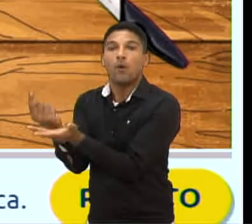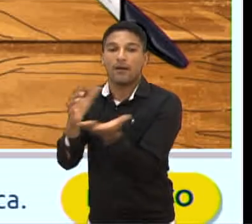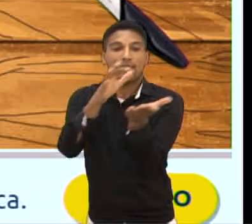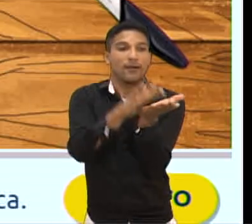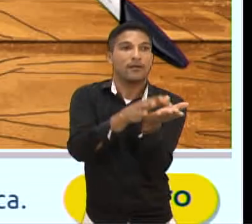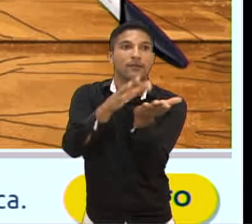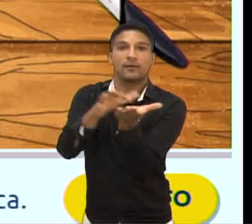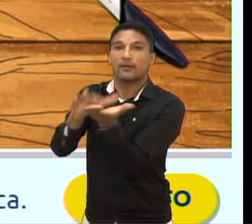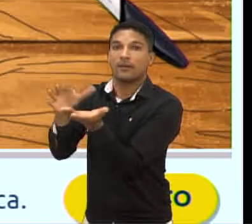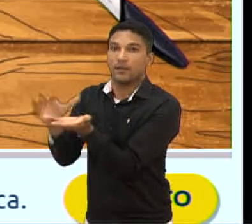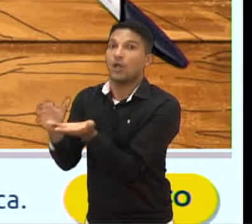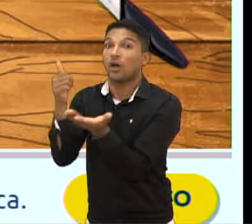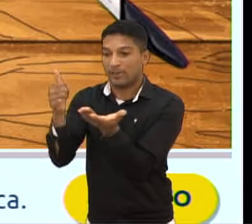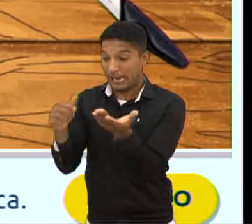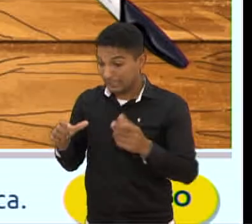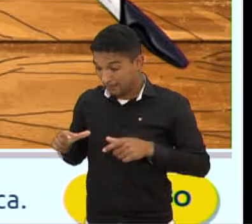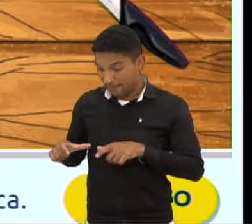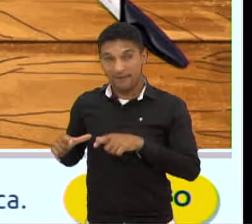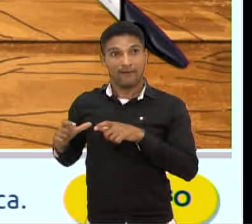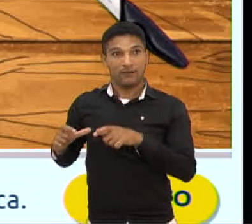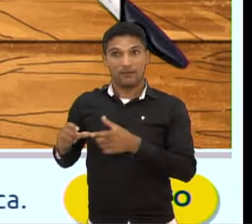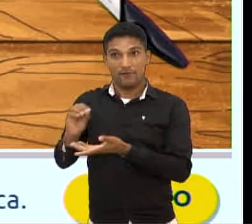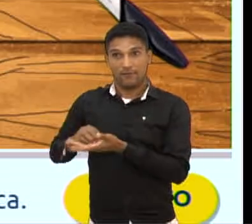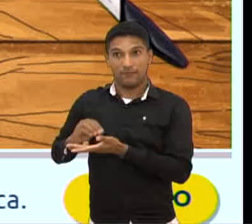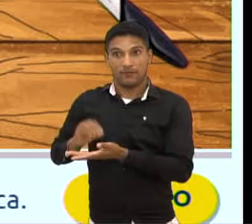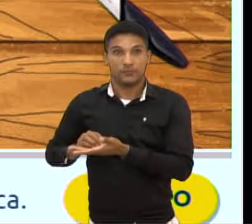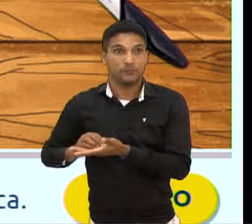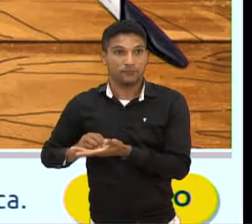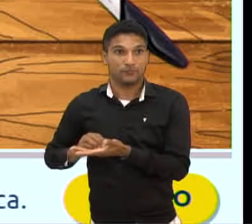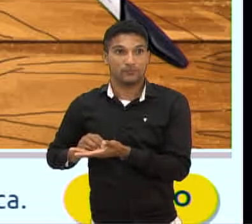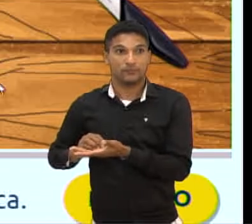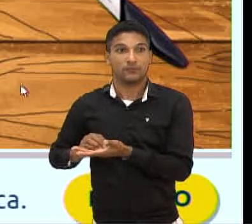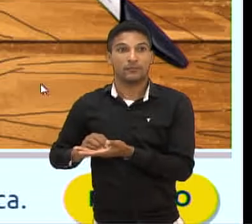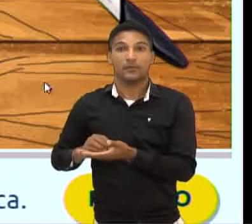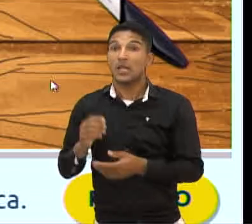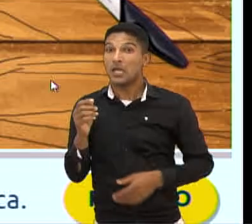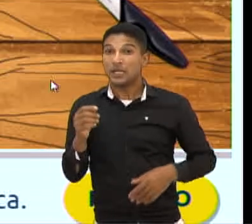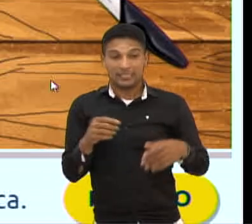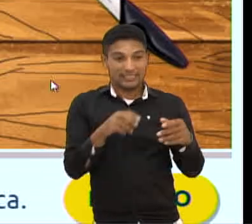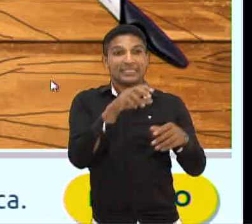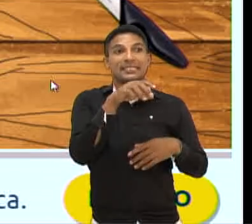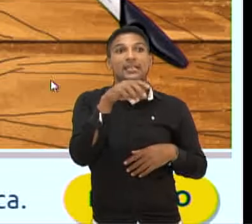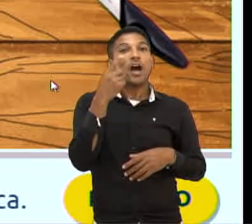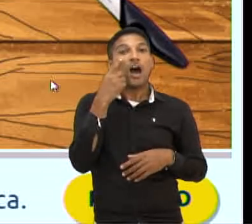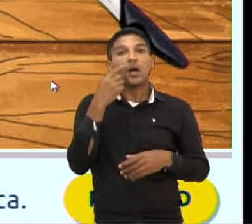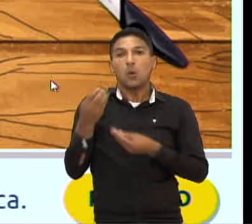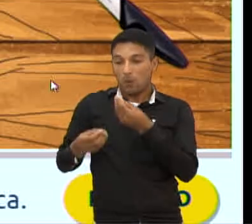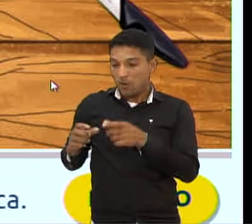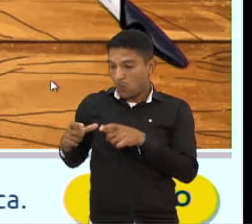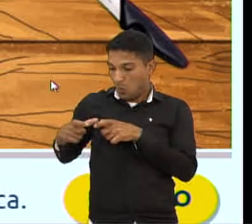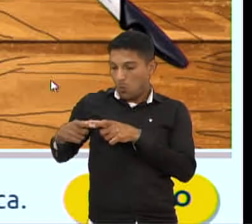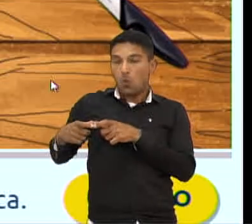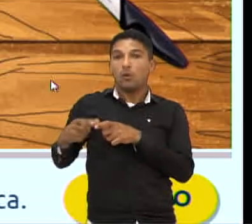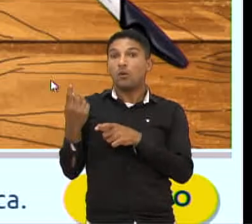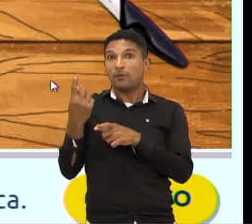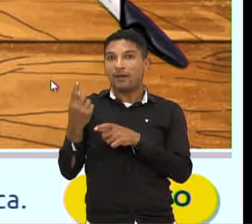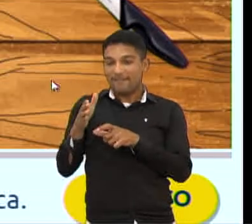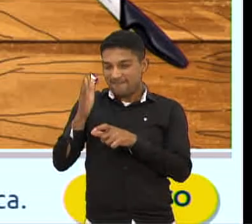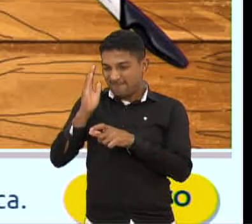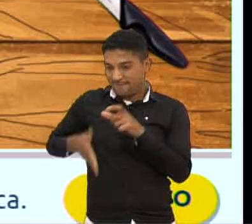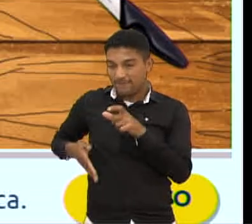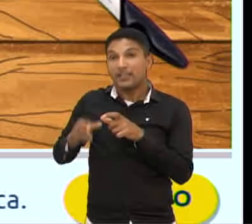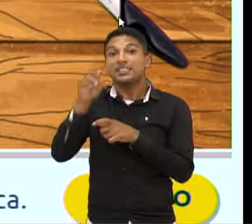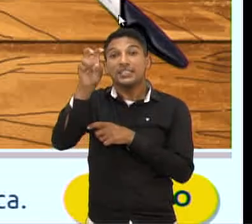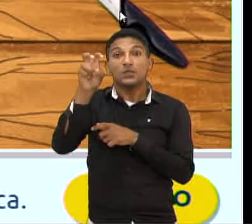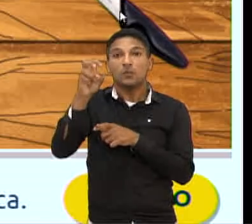lá. Ok. Agora eu tenho 5 pratos e tenho uma torta. Vou ter que dividir a mesma quantidade, certo?